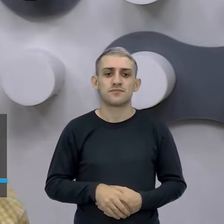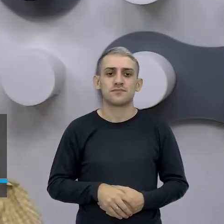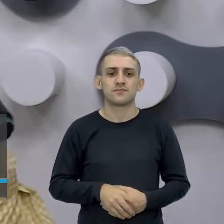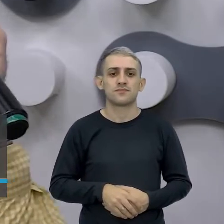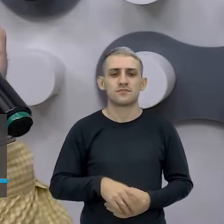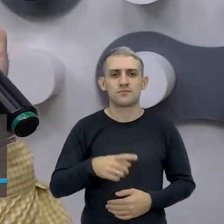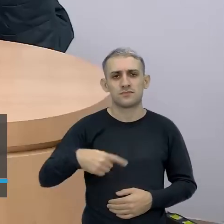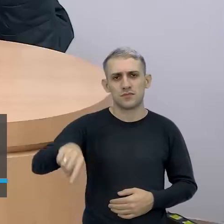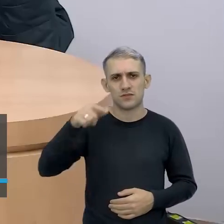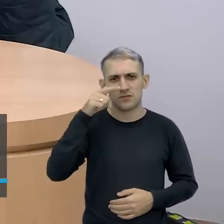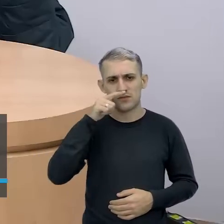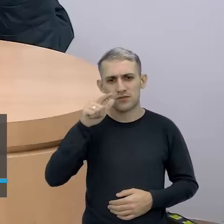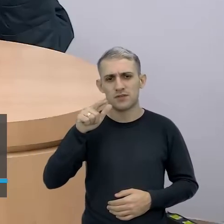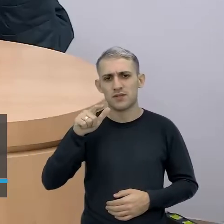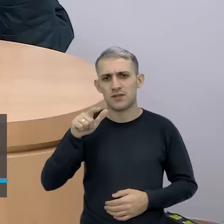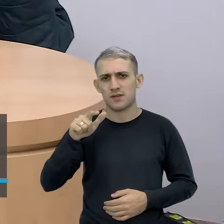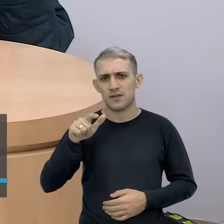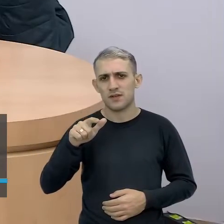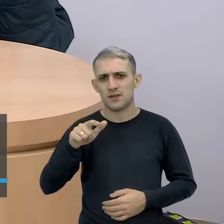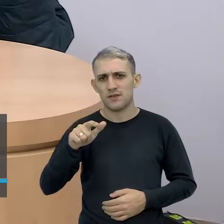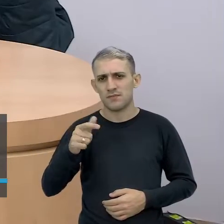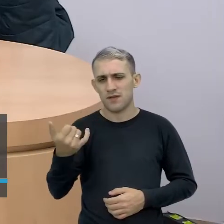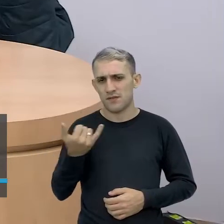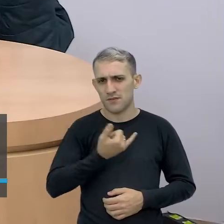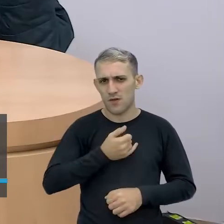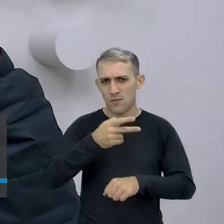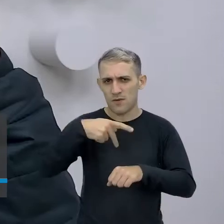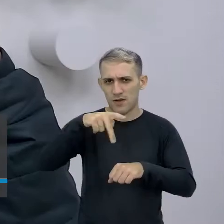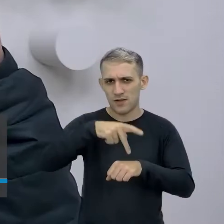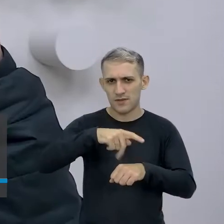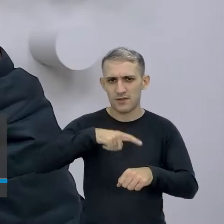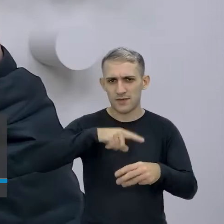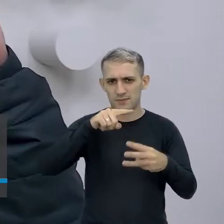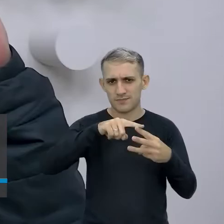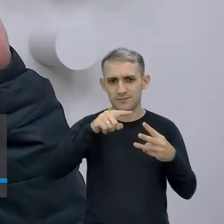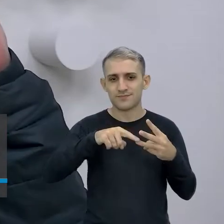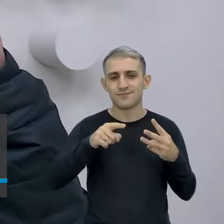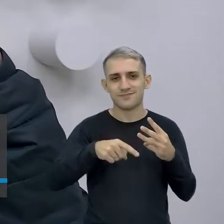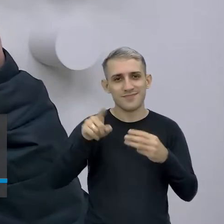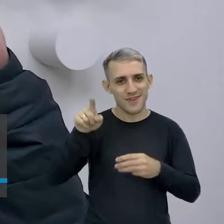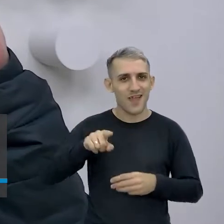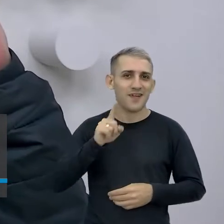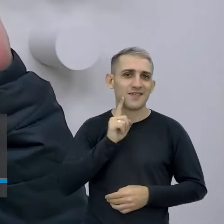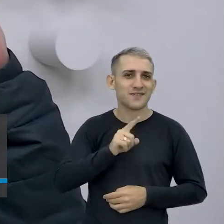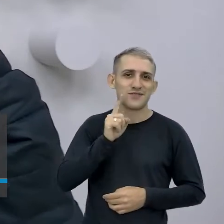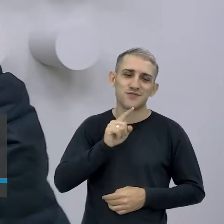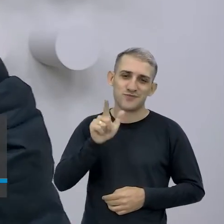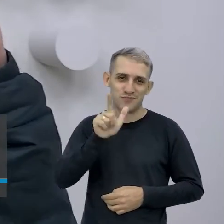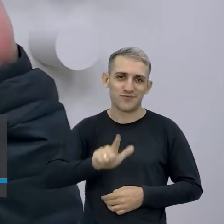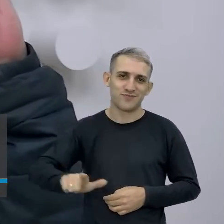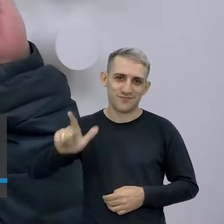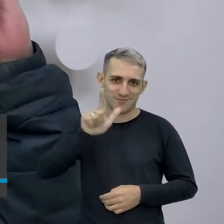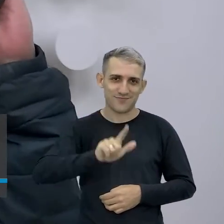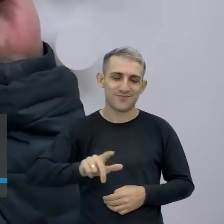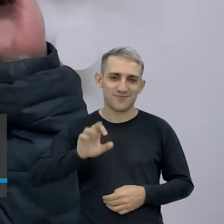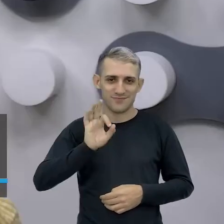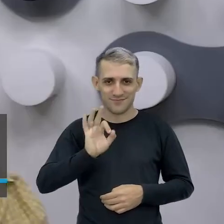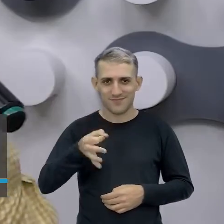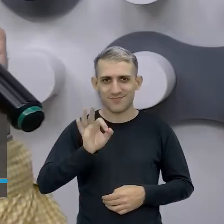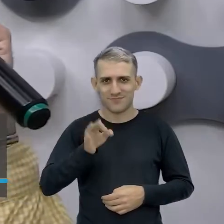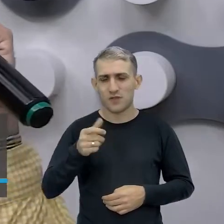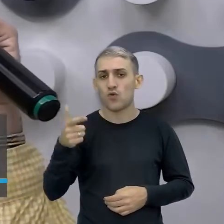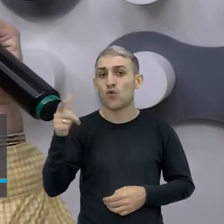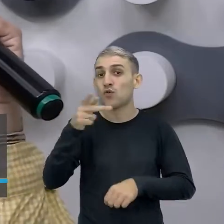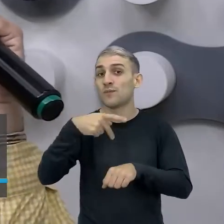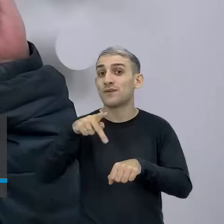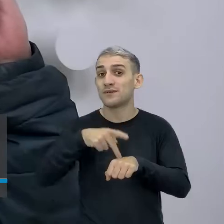Você consegue me dizer um país que tem esses 3 aí, Romir? Estados Unidos. Os Né? Estados Unidos. Clássico. Né?